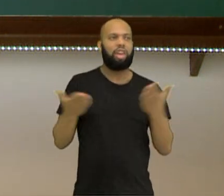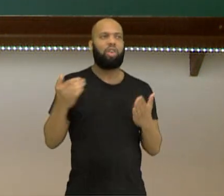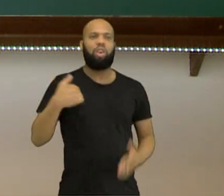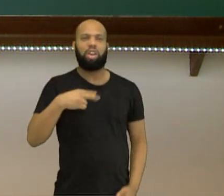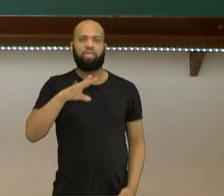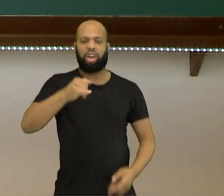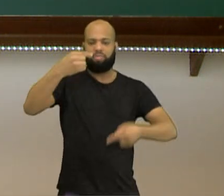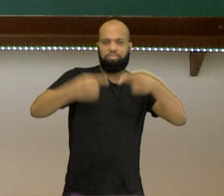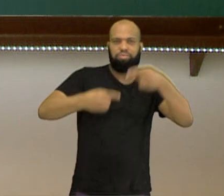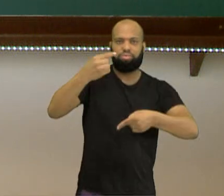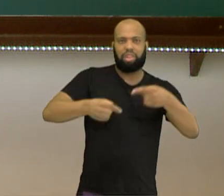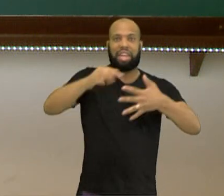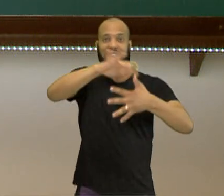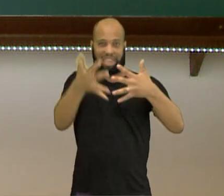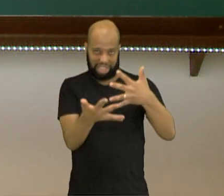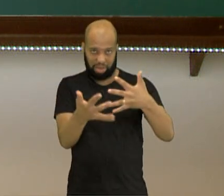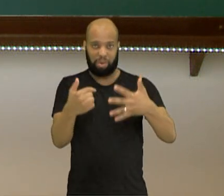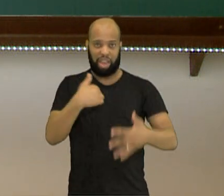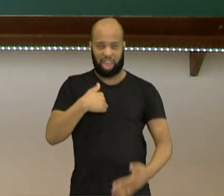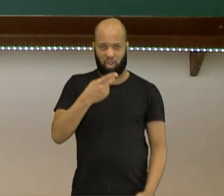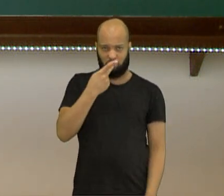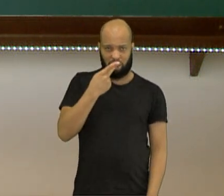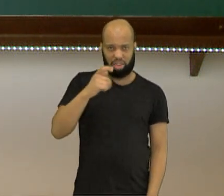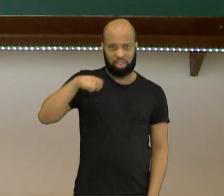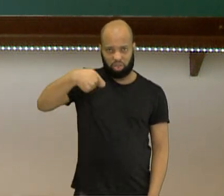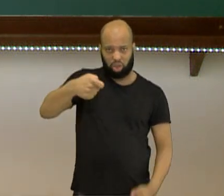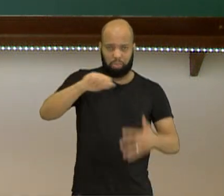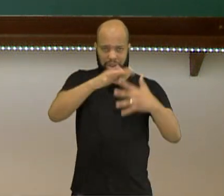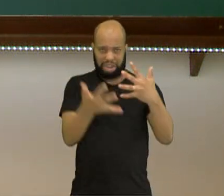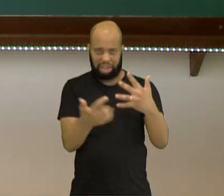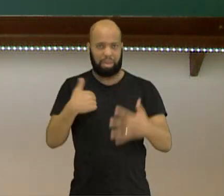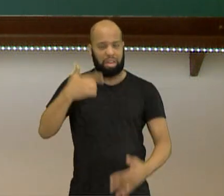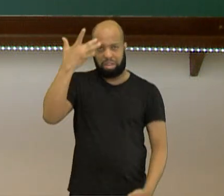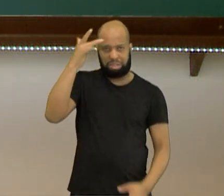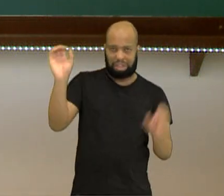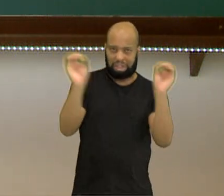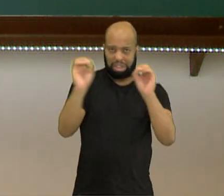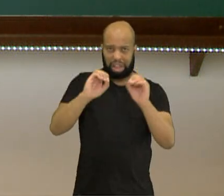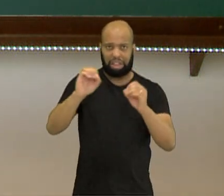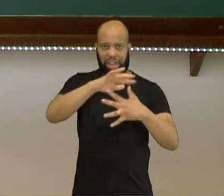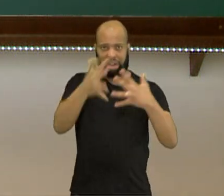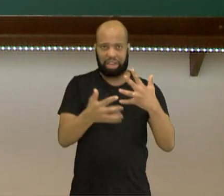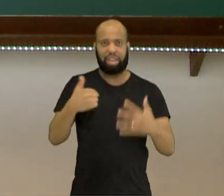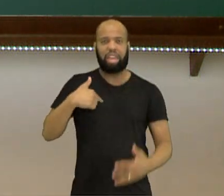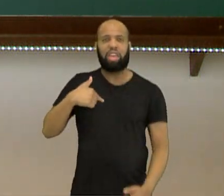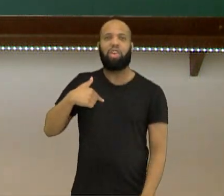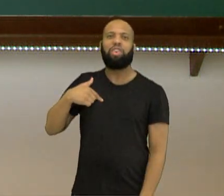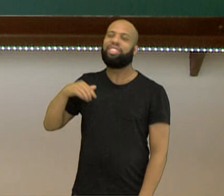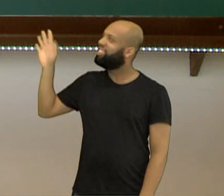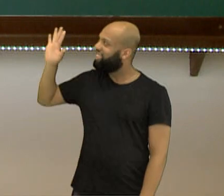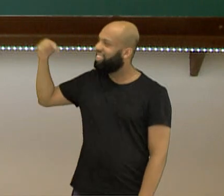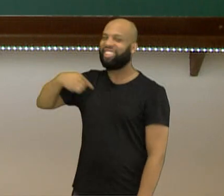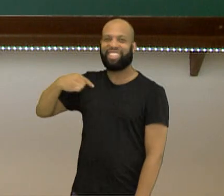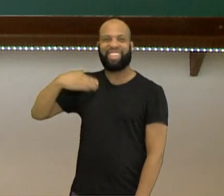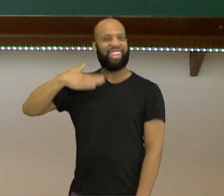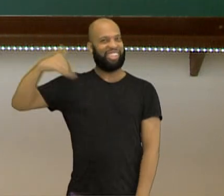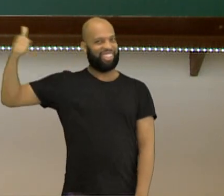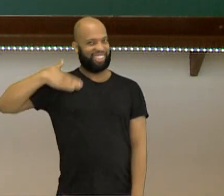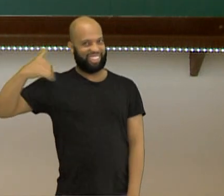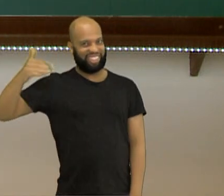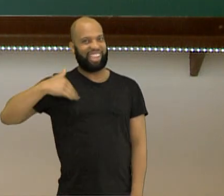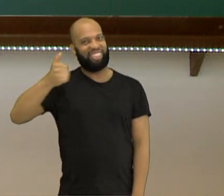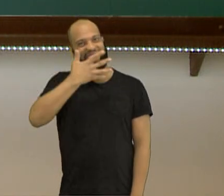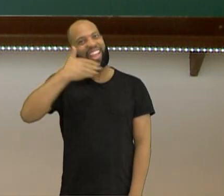discutir Libras, será que eu vou falar sobre Libras que eu não tenho domínio? Não, eu vou falar com esse carinha aqui do lado,